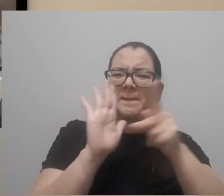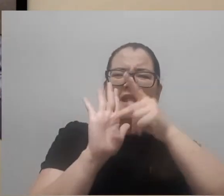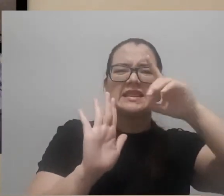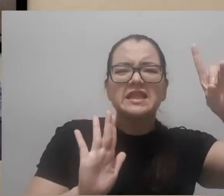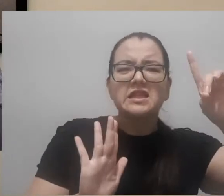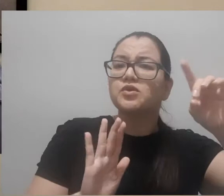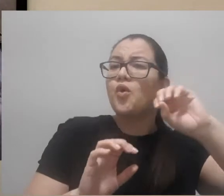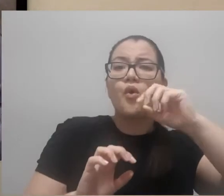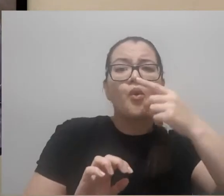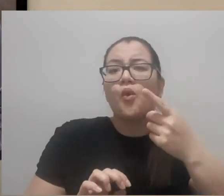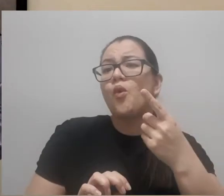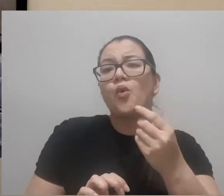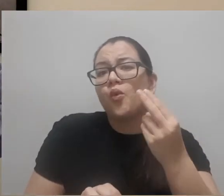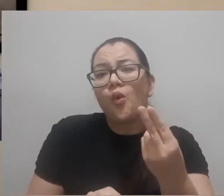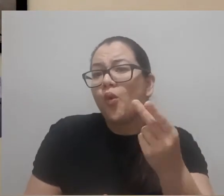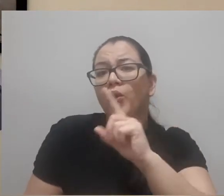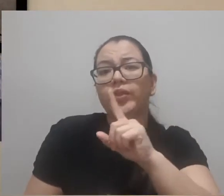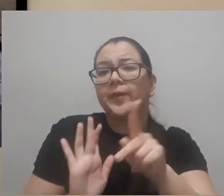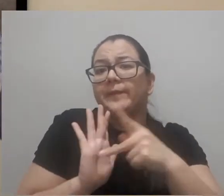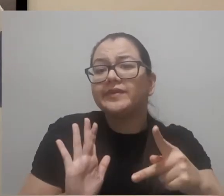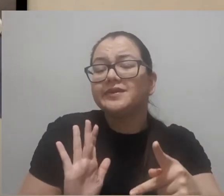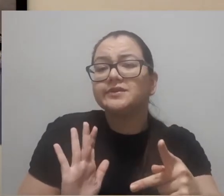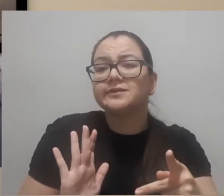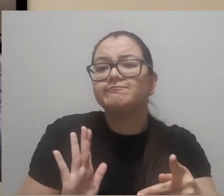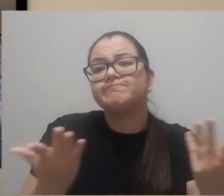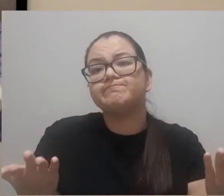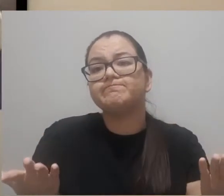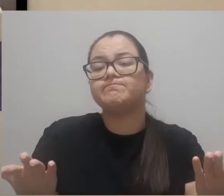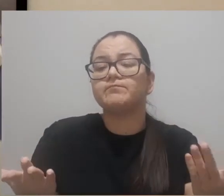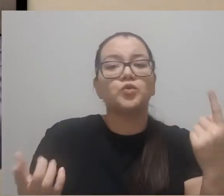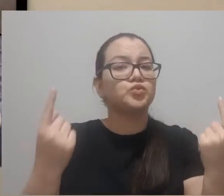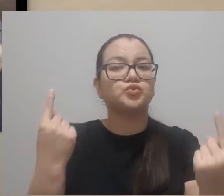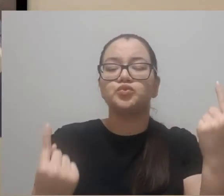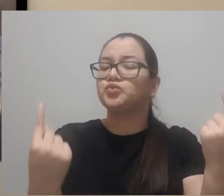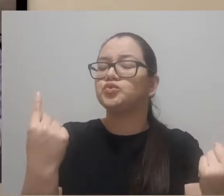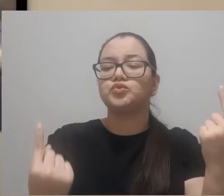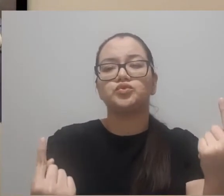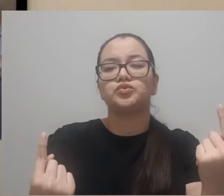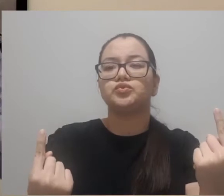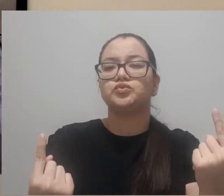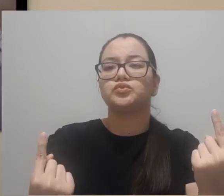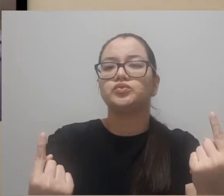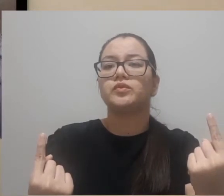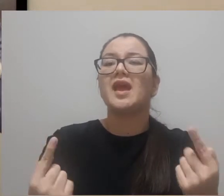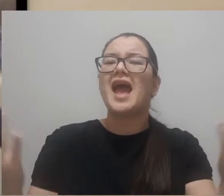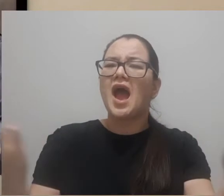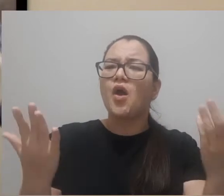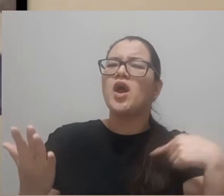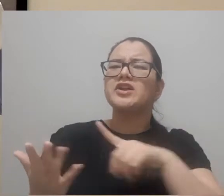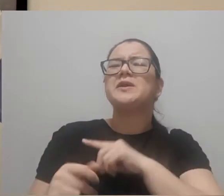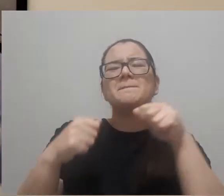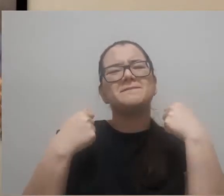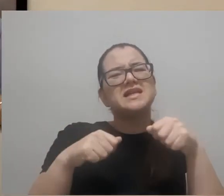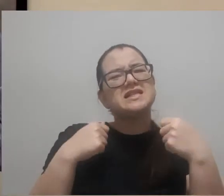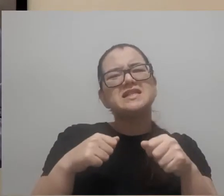Então é hora de alinharmos. É tempo, meu irmão, de eu e você, de nós alinharmos a nossa vida com aquilo que